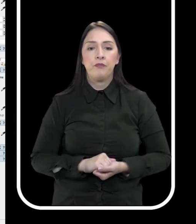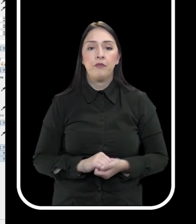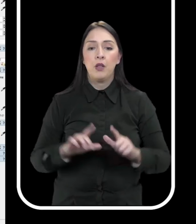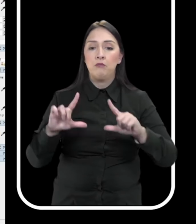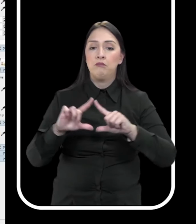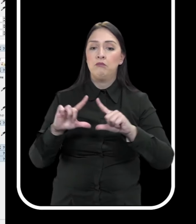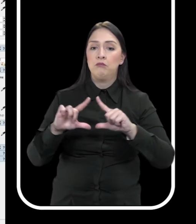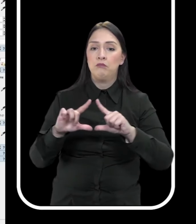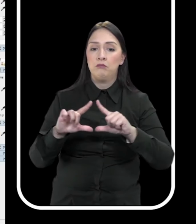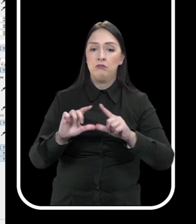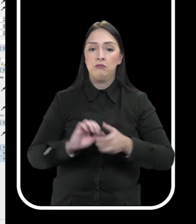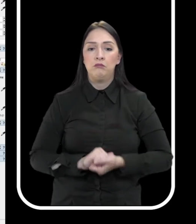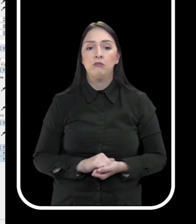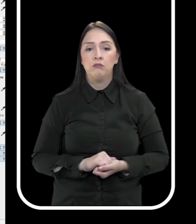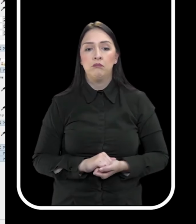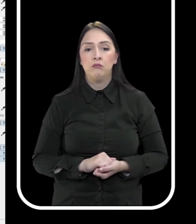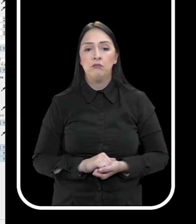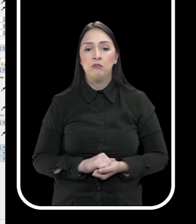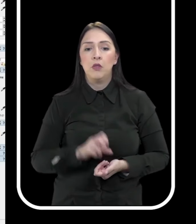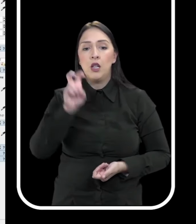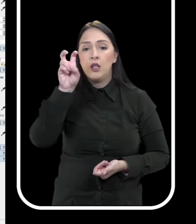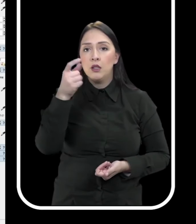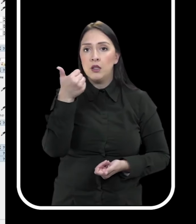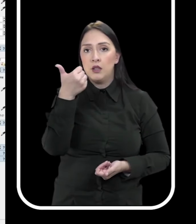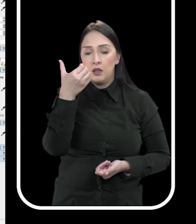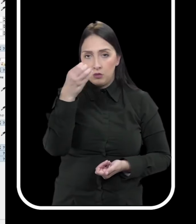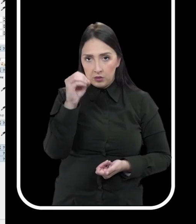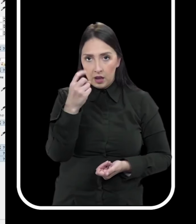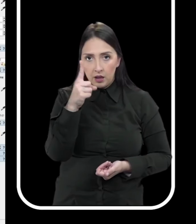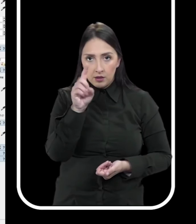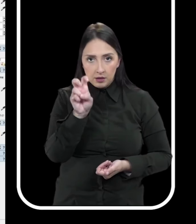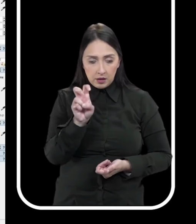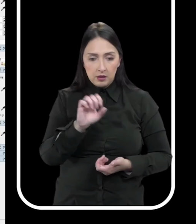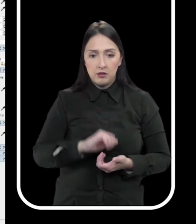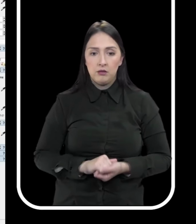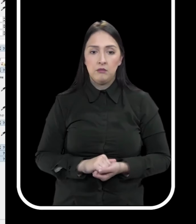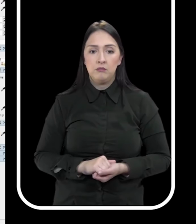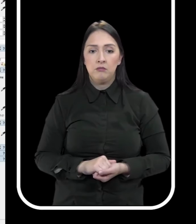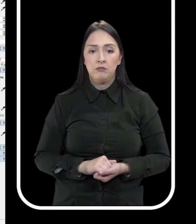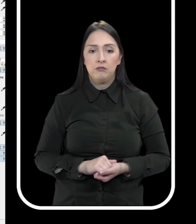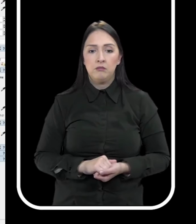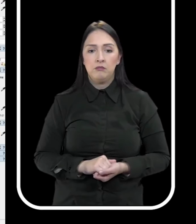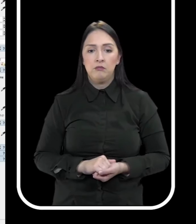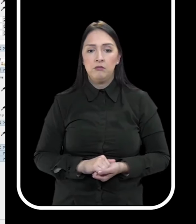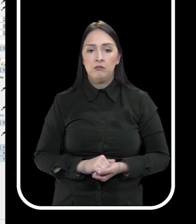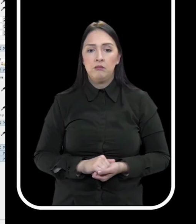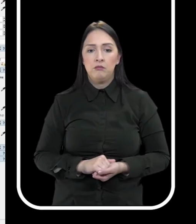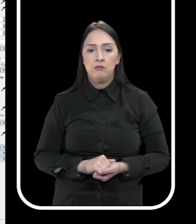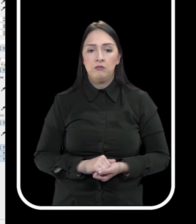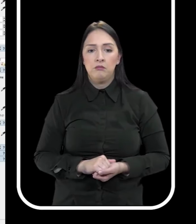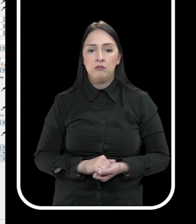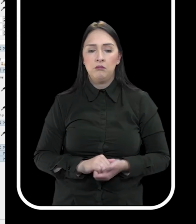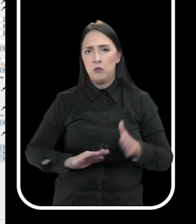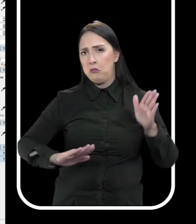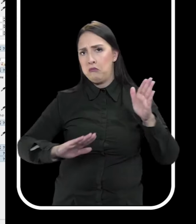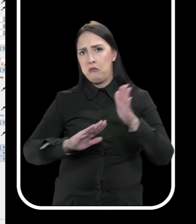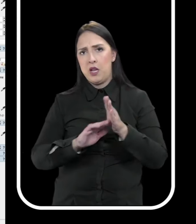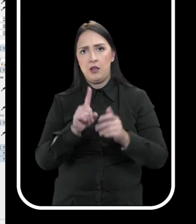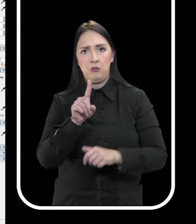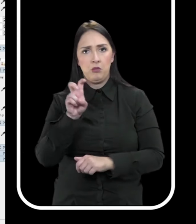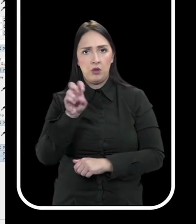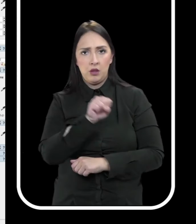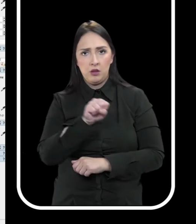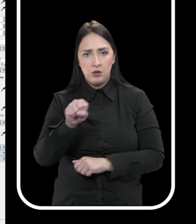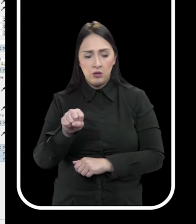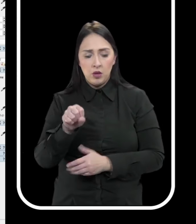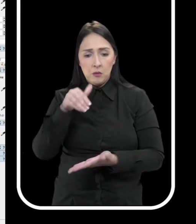exemplo, triangular, 5, 15, 10, vamos deixar nesse valor, tá? Segundos, né, no caso. Então, um máximo